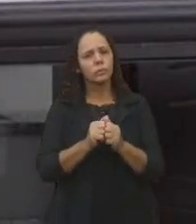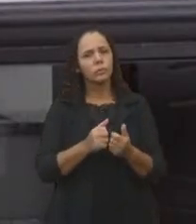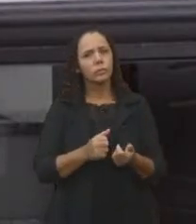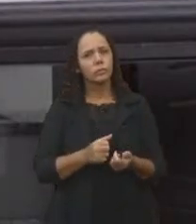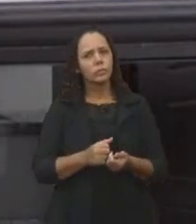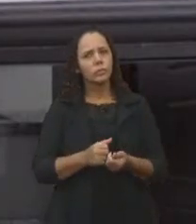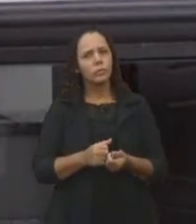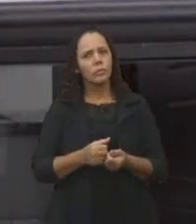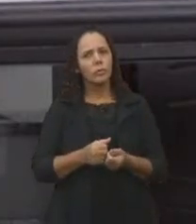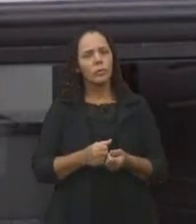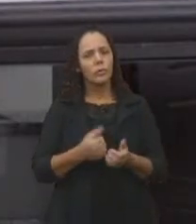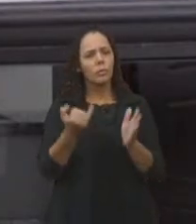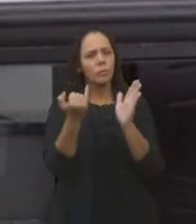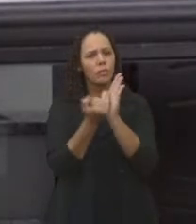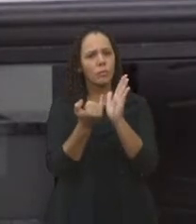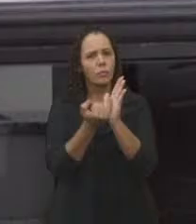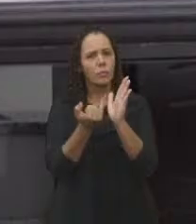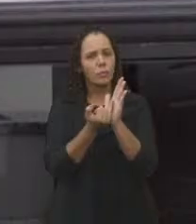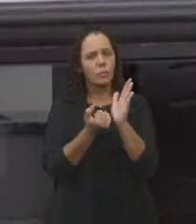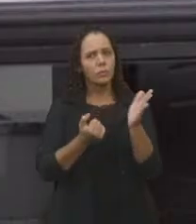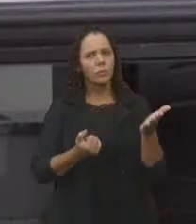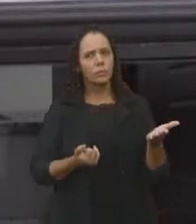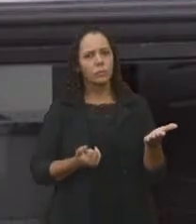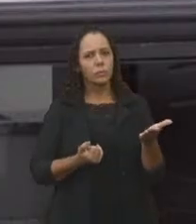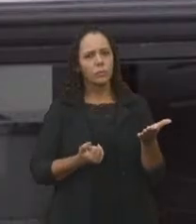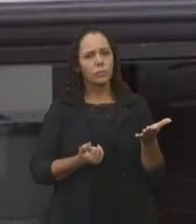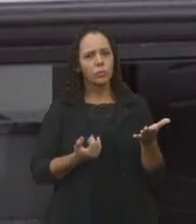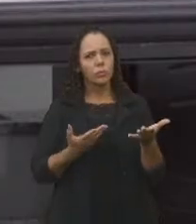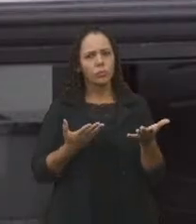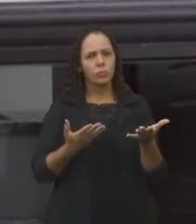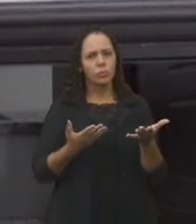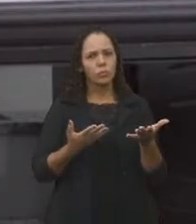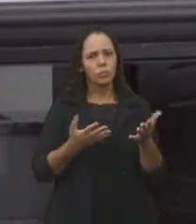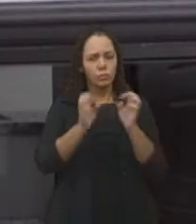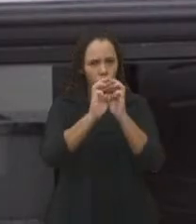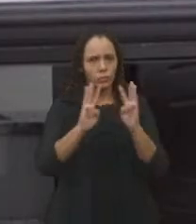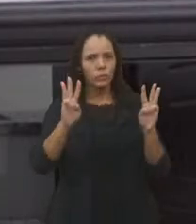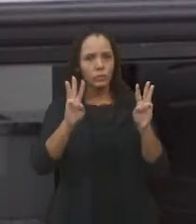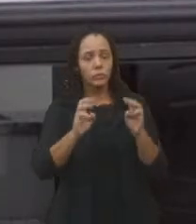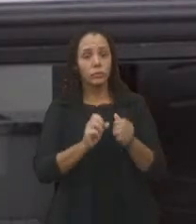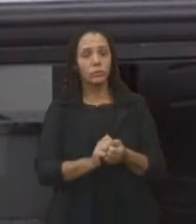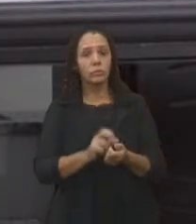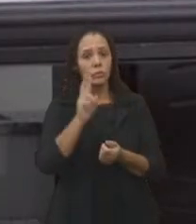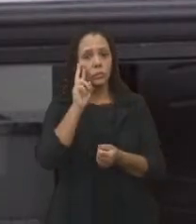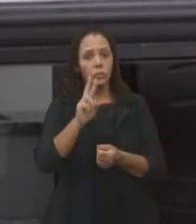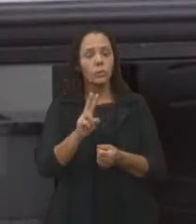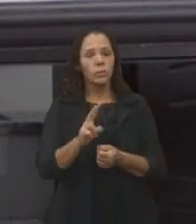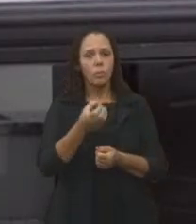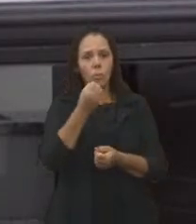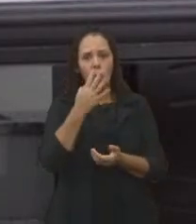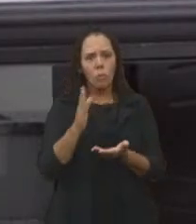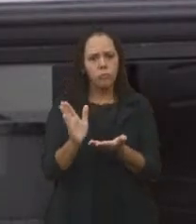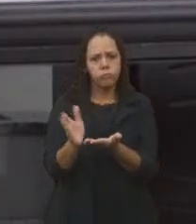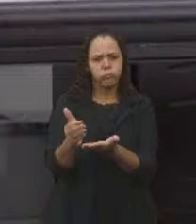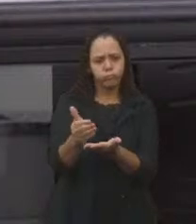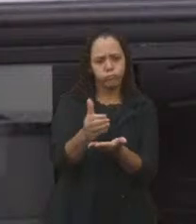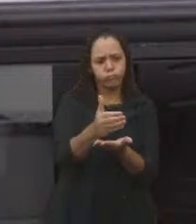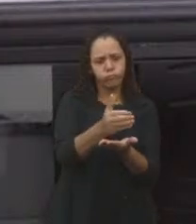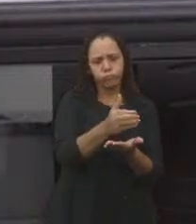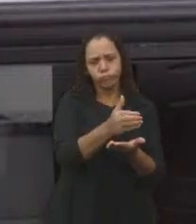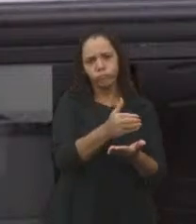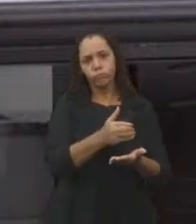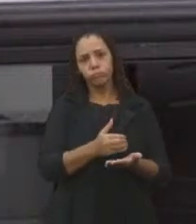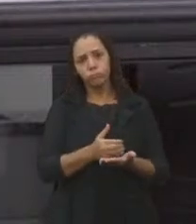negócio de imposto lá que tem lá, imposto, alguma coisa lá do site. Então, Jacareí tem um bom rendimento assim, de